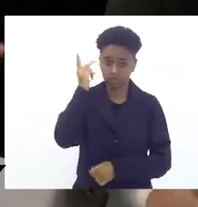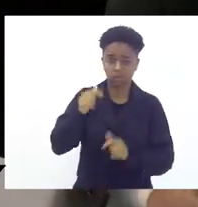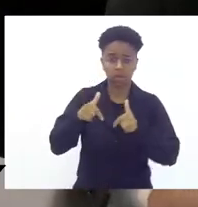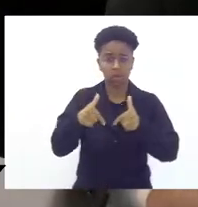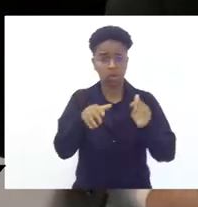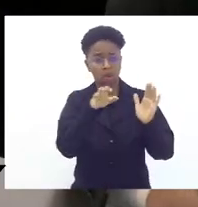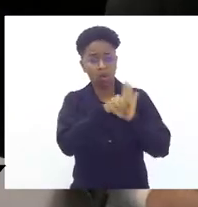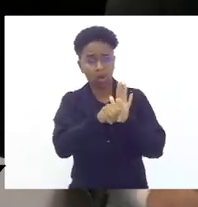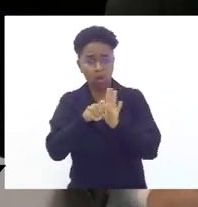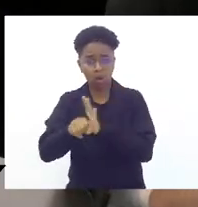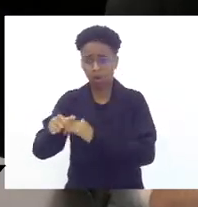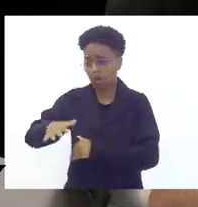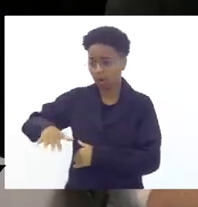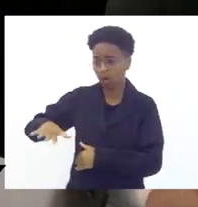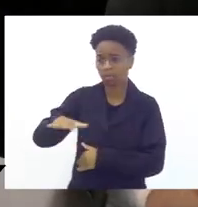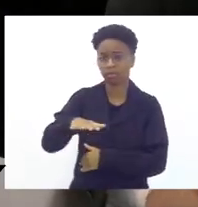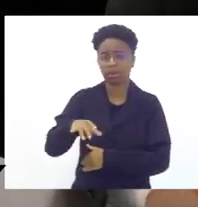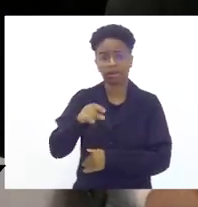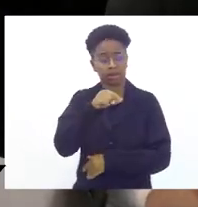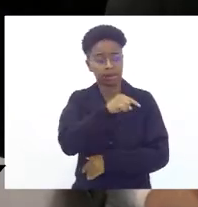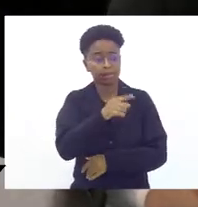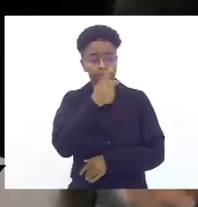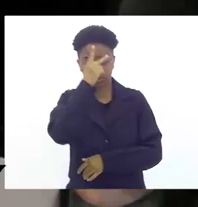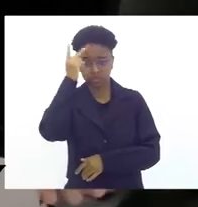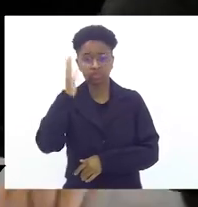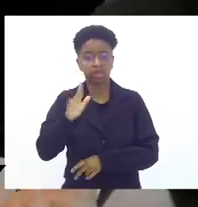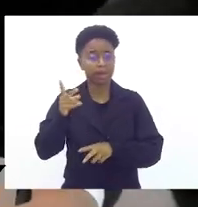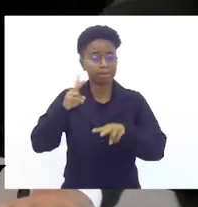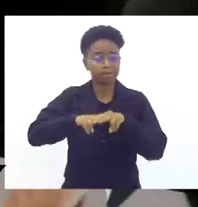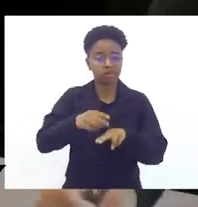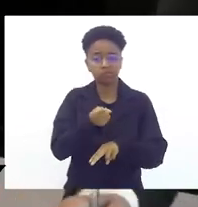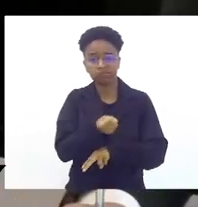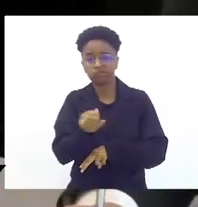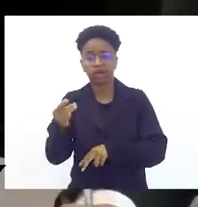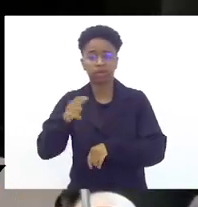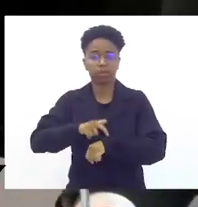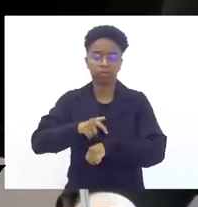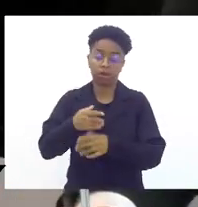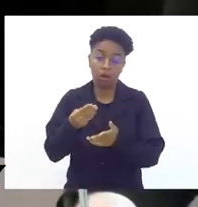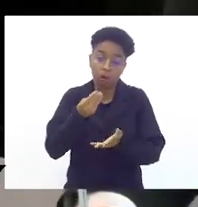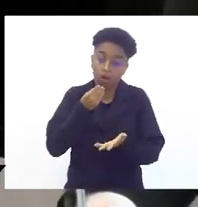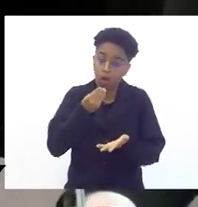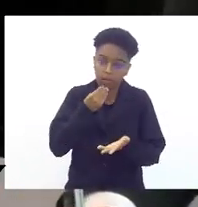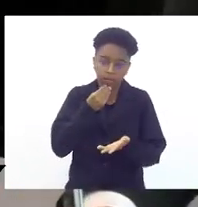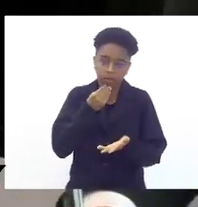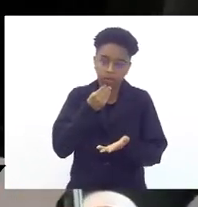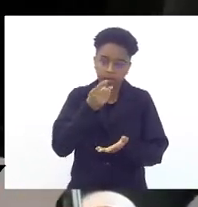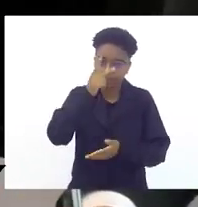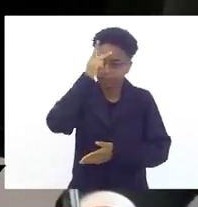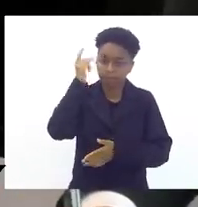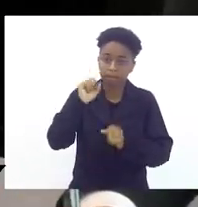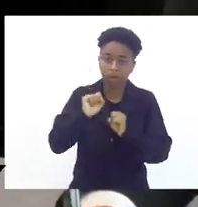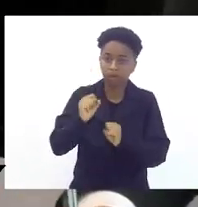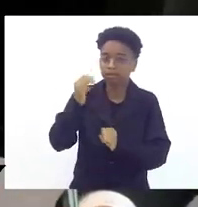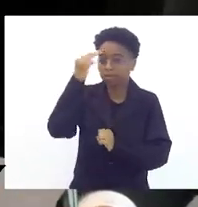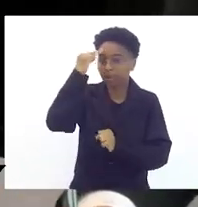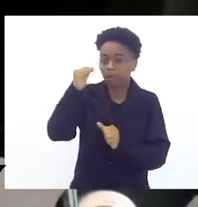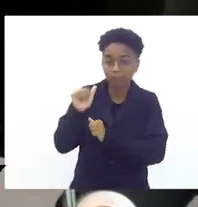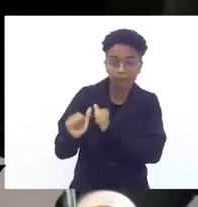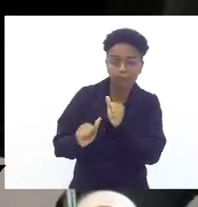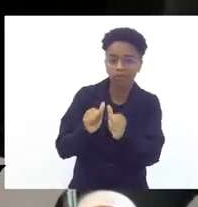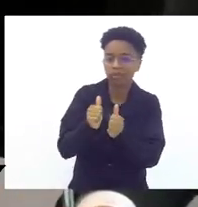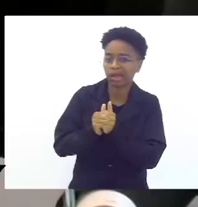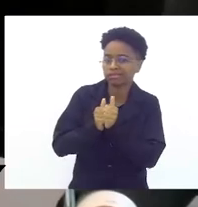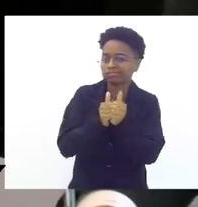muitos roubos na região que essa pessoa já foi presa várias vezes é claro que ela tem a tendência a modificar a memória dela e